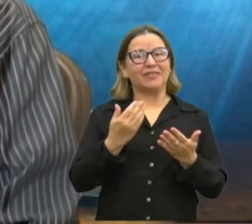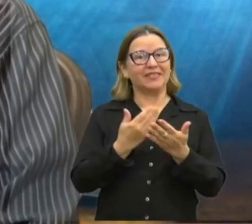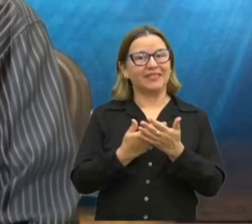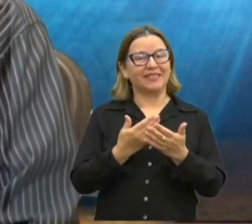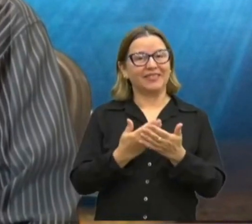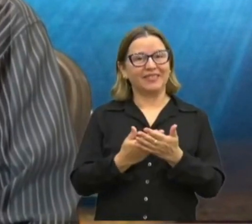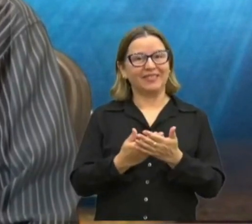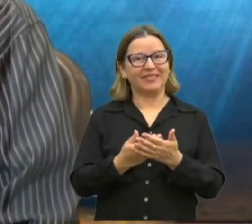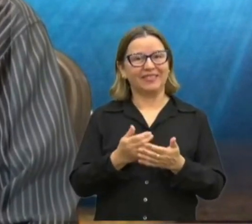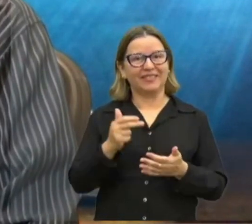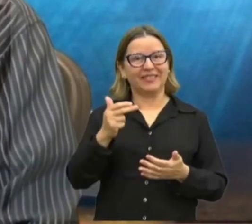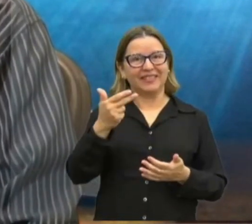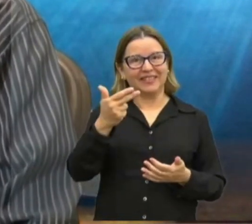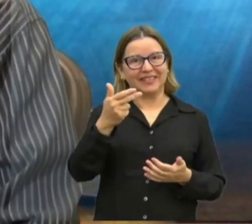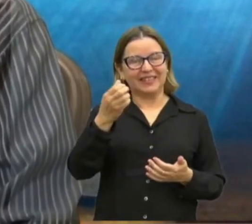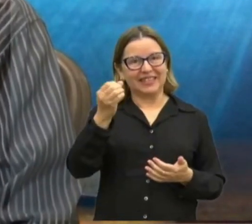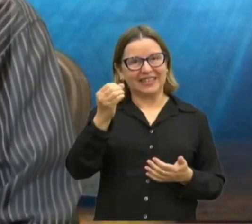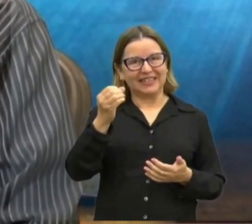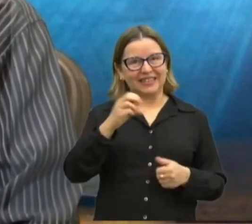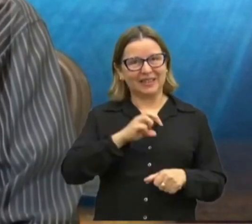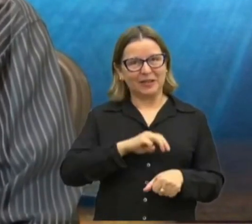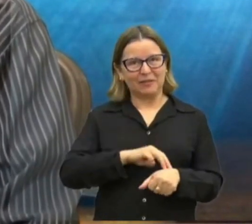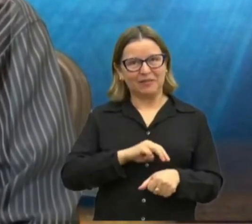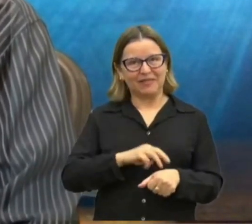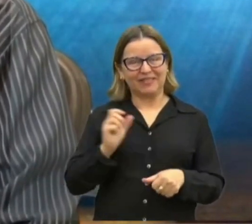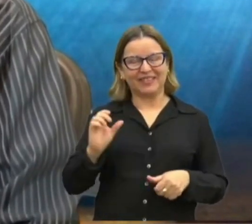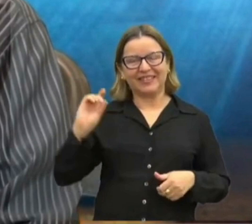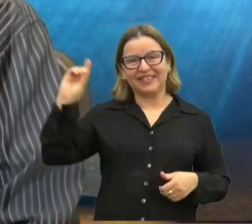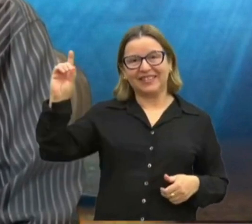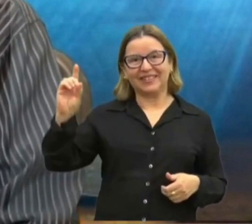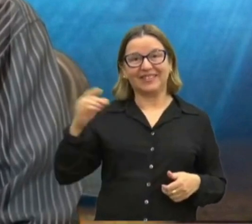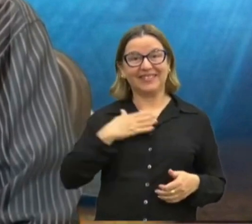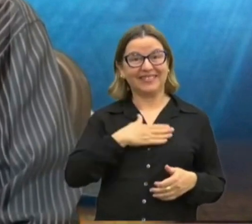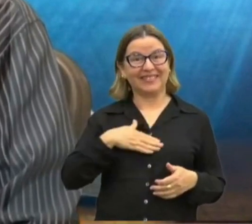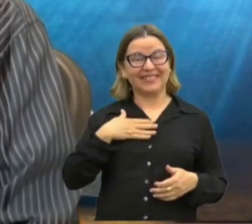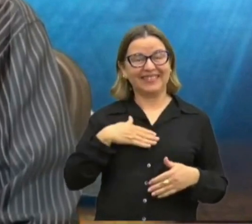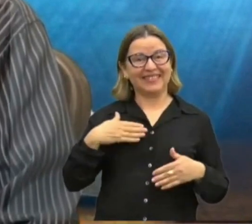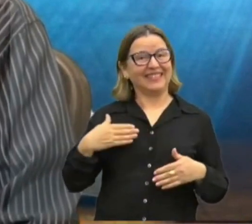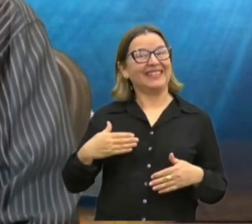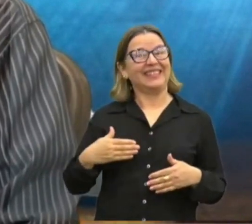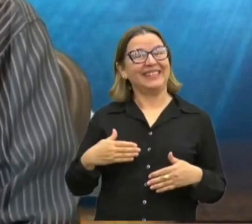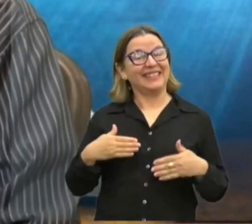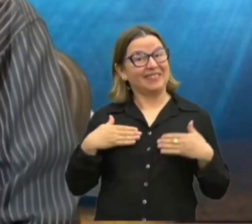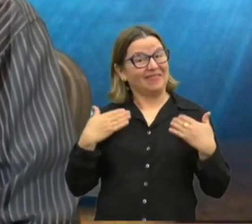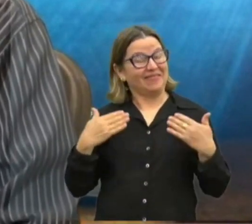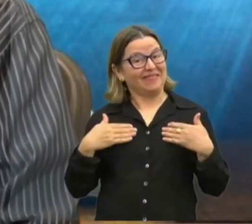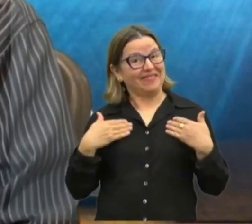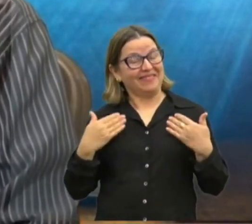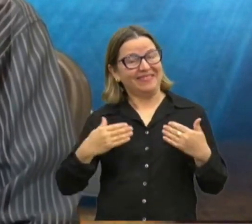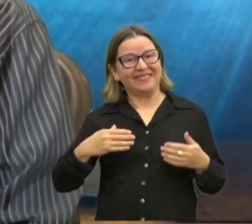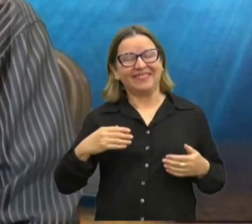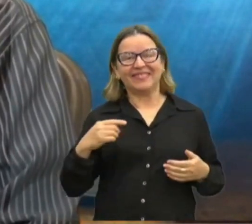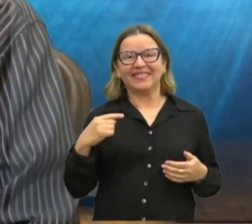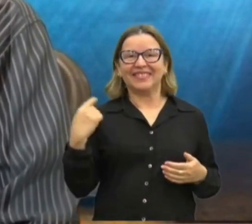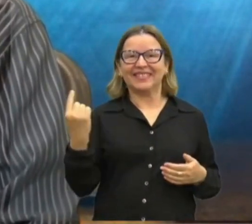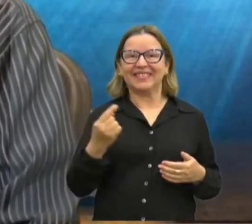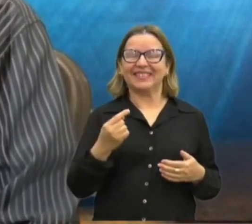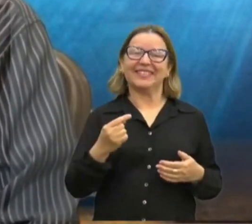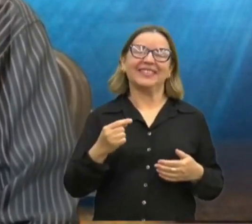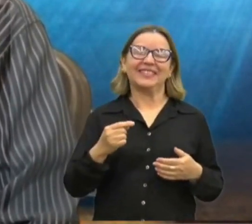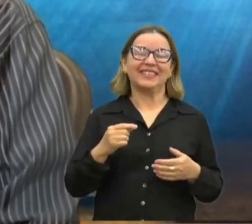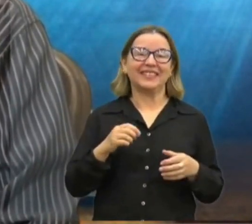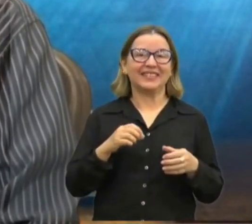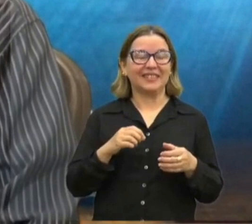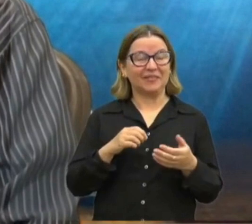minutos de Palavra de Deus. É para nós um prazer, uma alegria, um privilégio nós compartilharmos a palavra